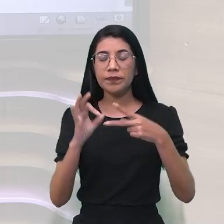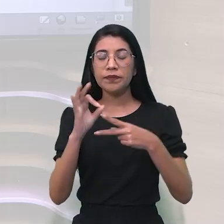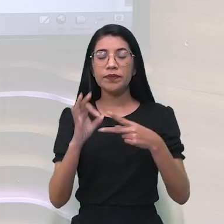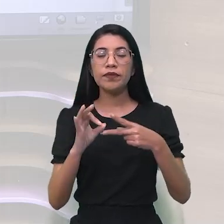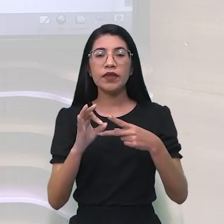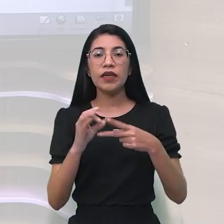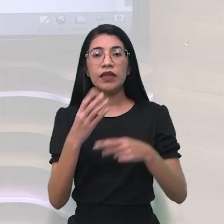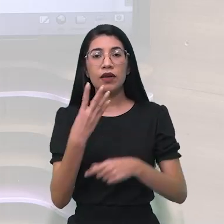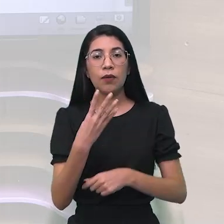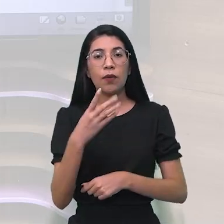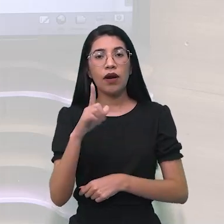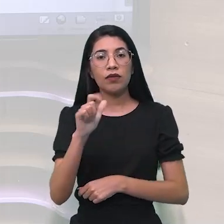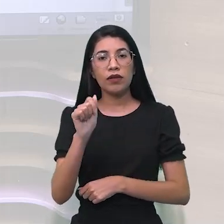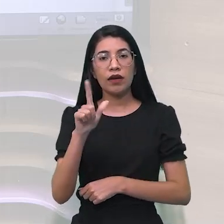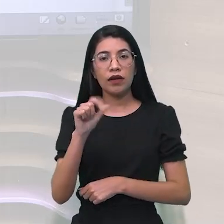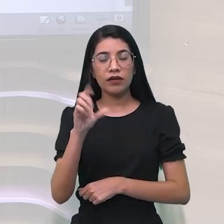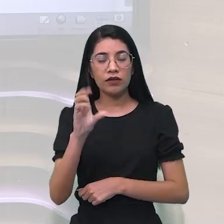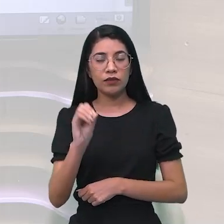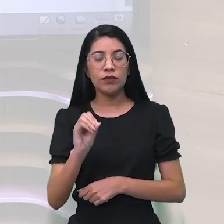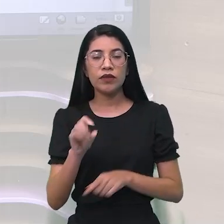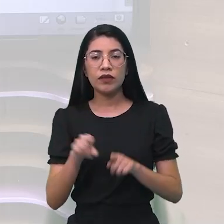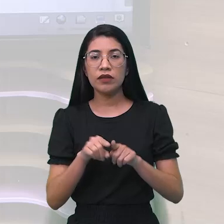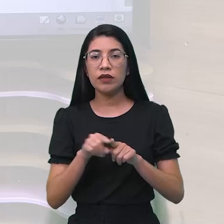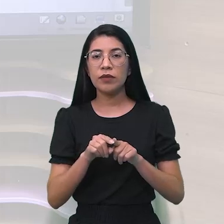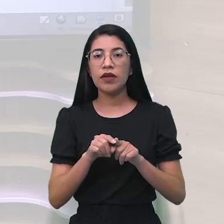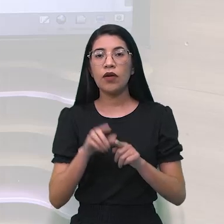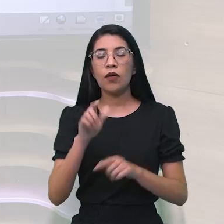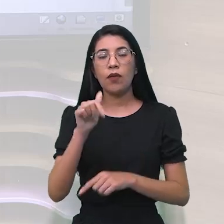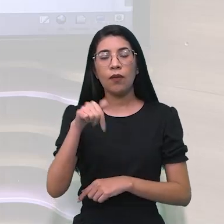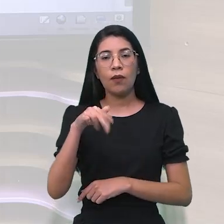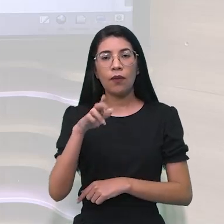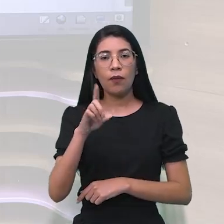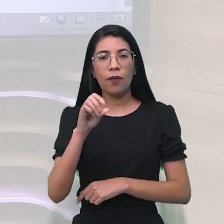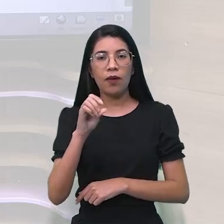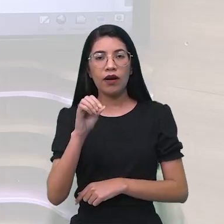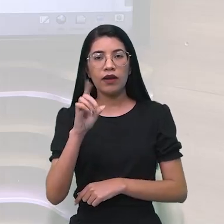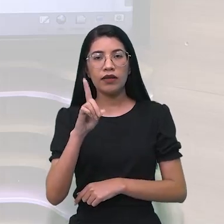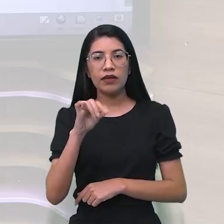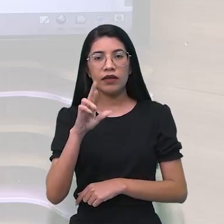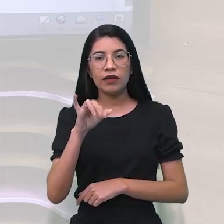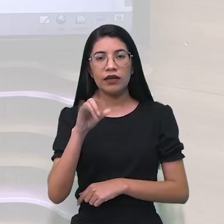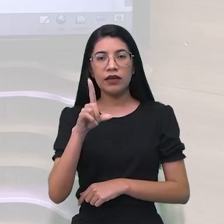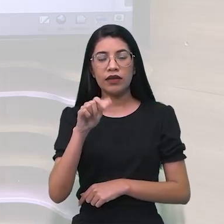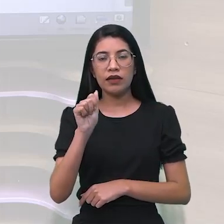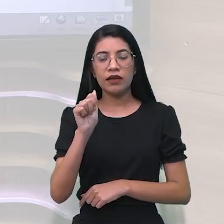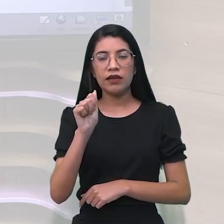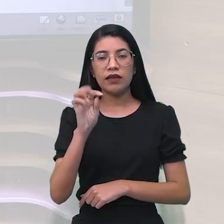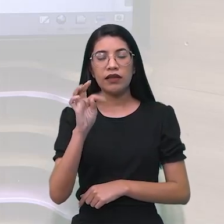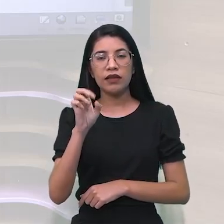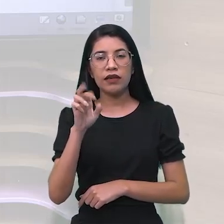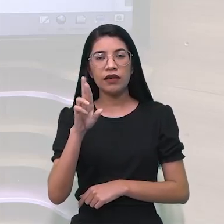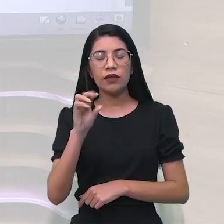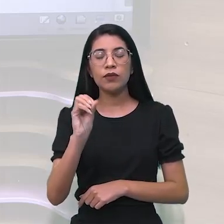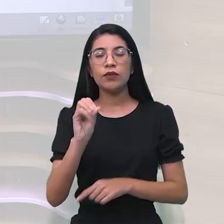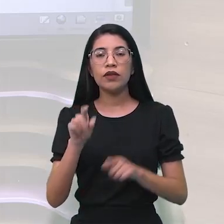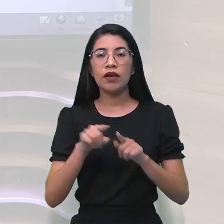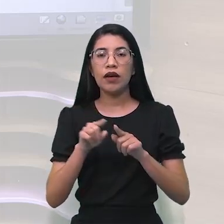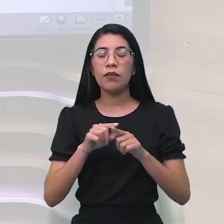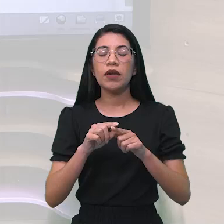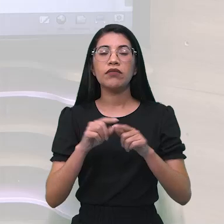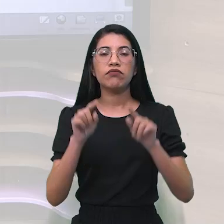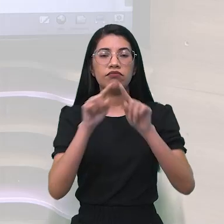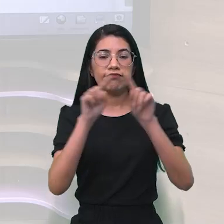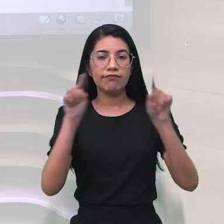Polígono com 4 lados, conhecido também como quadrilátero. Então, o retângulo, ele é um quadrilátero, o